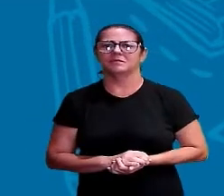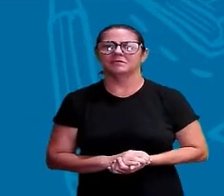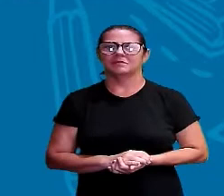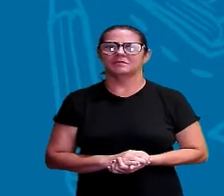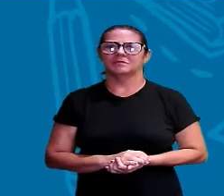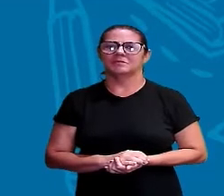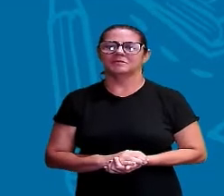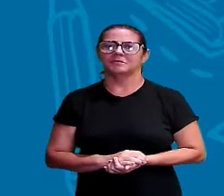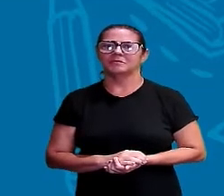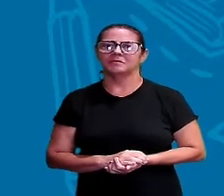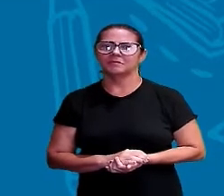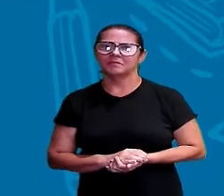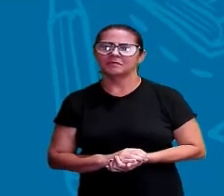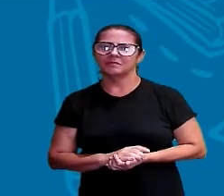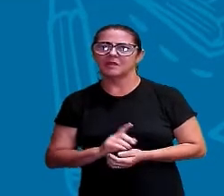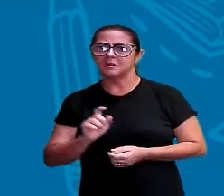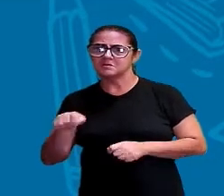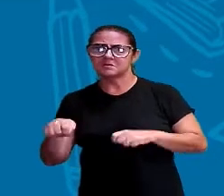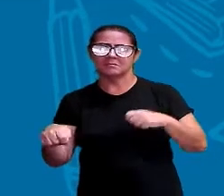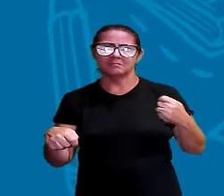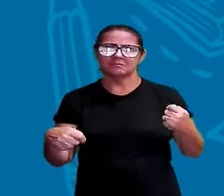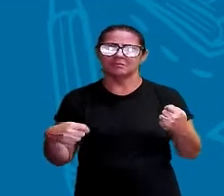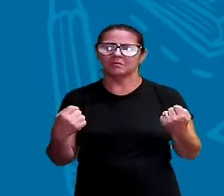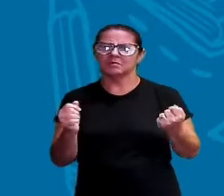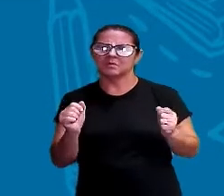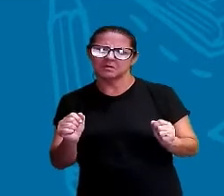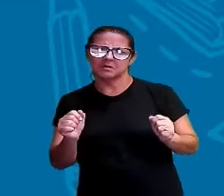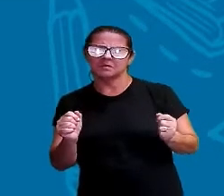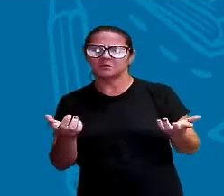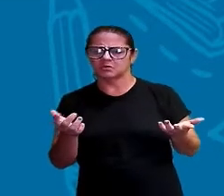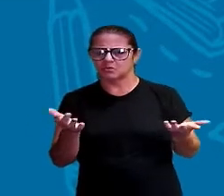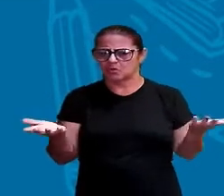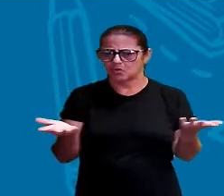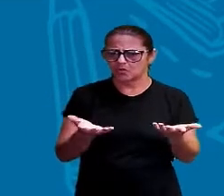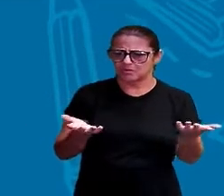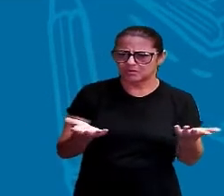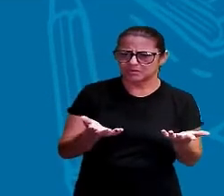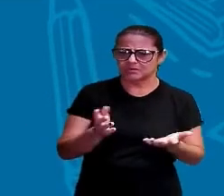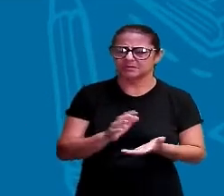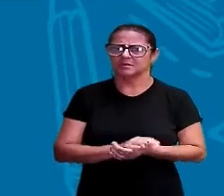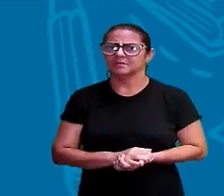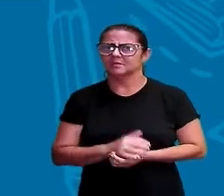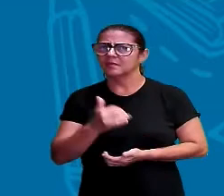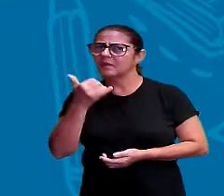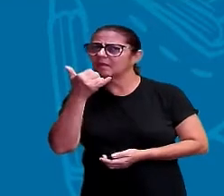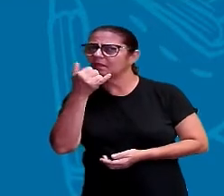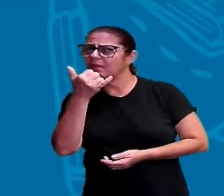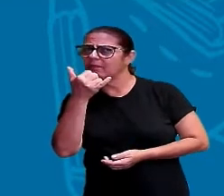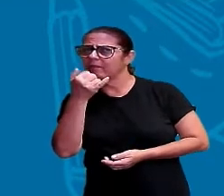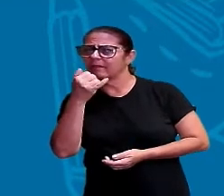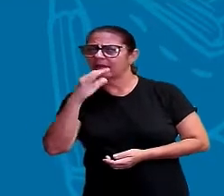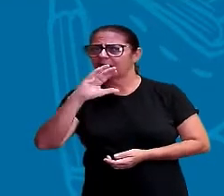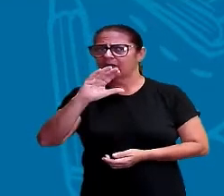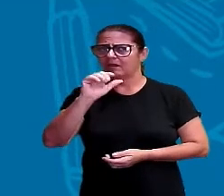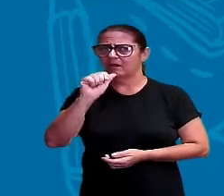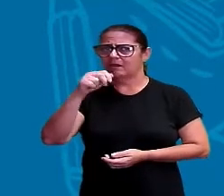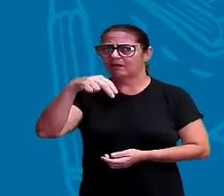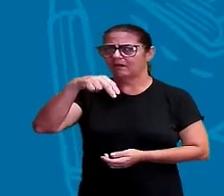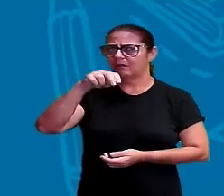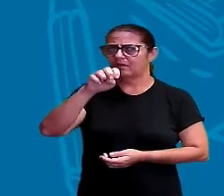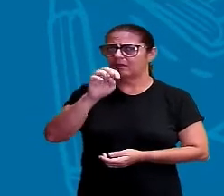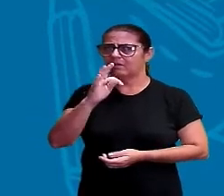Bom, temos alguns substantivos polissêmicos e o que eu trouxe hoje, pen, caneta a princípio, né? Com certeza